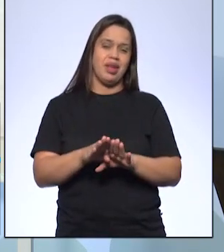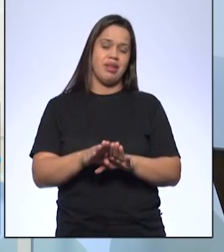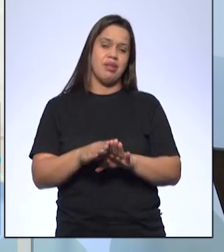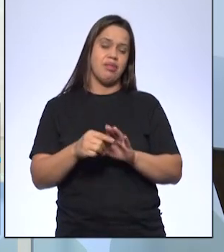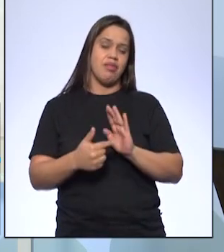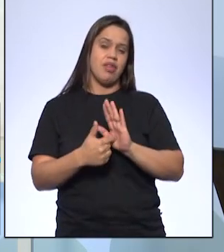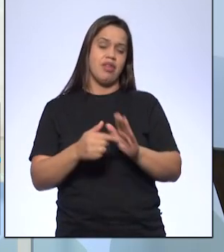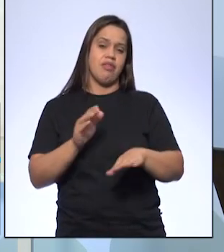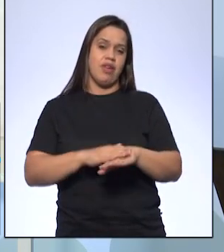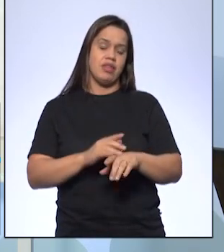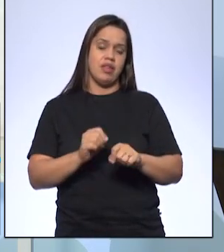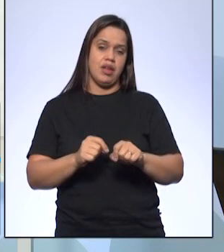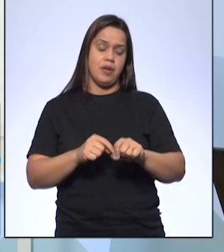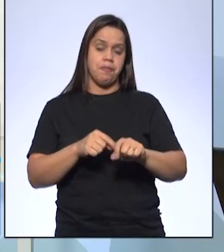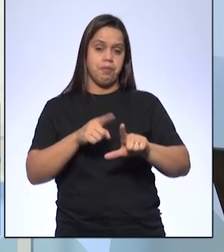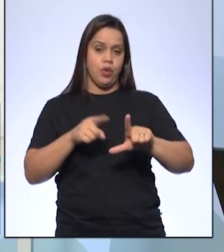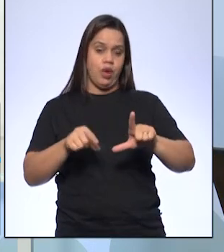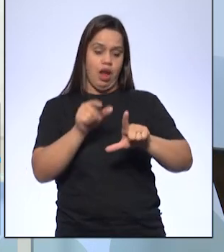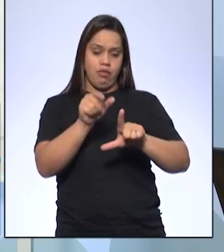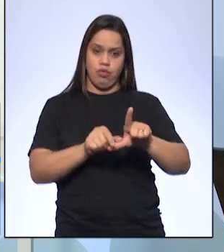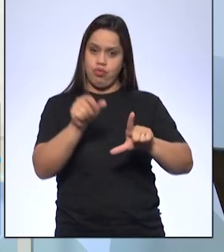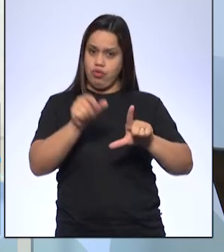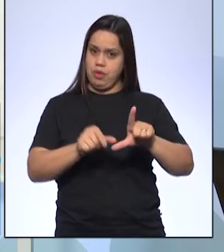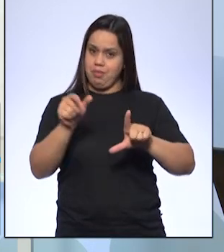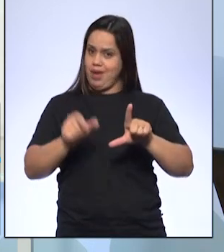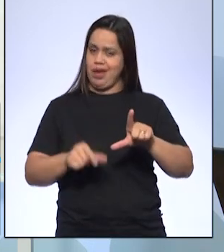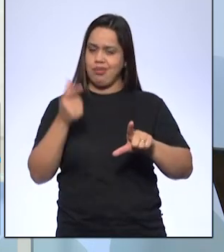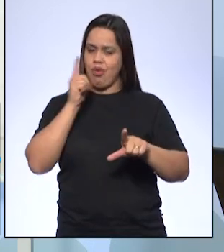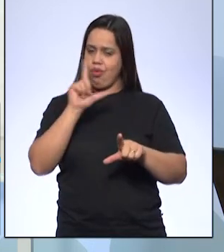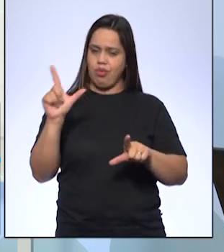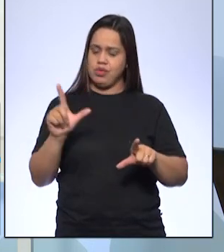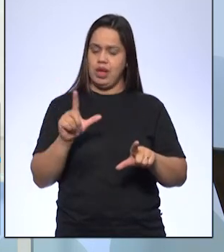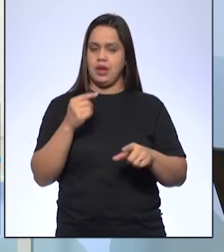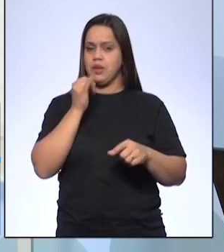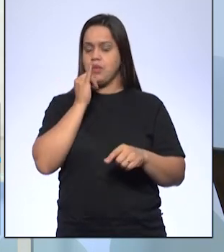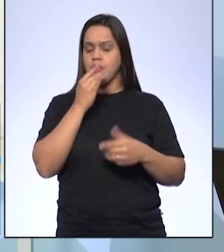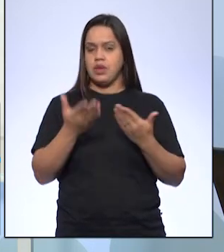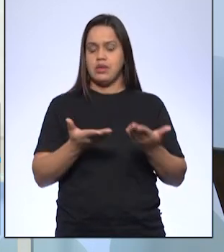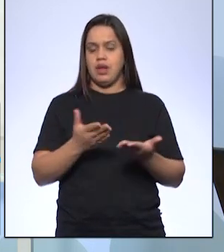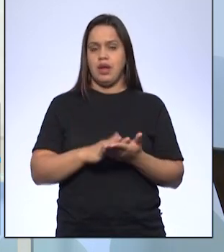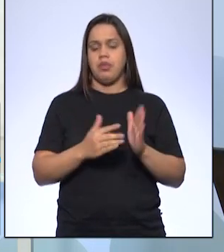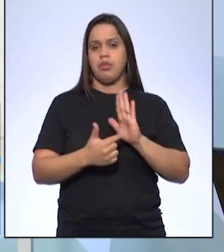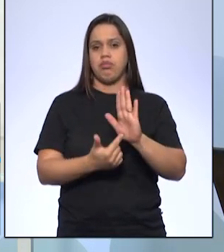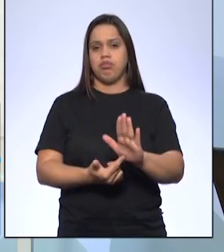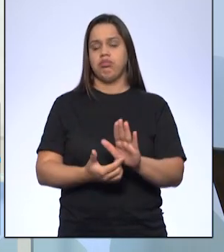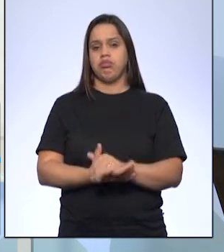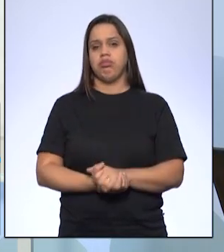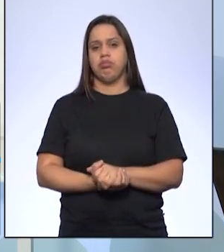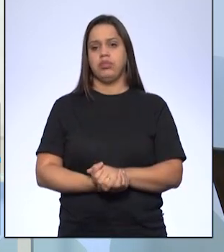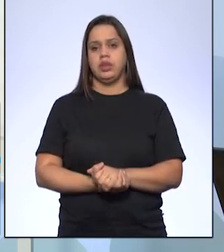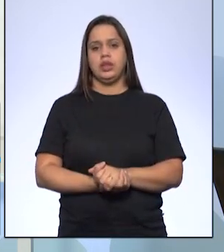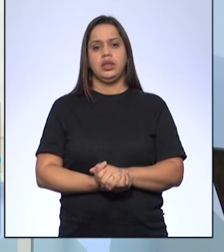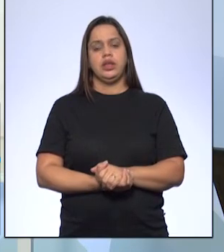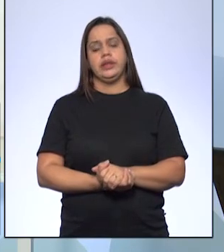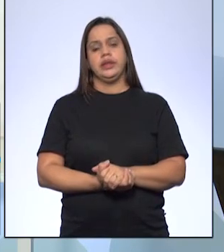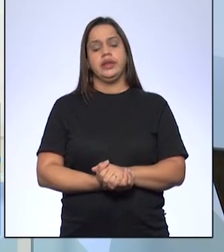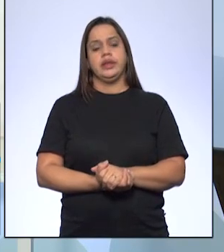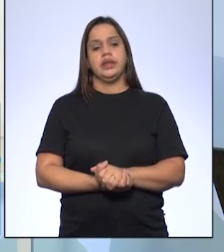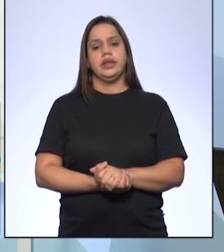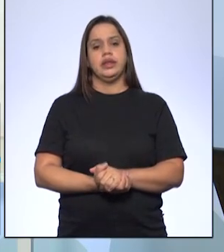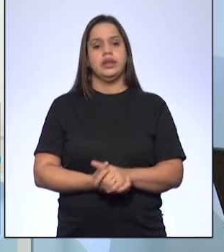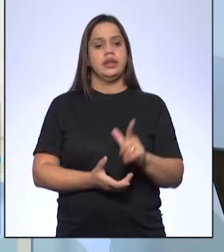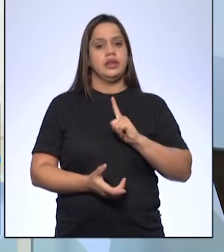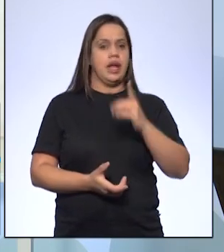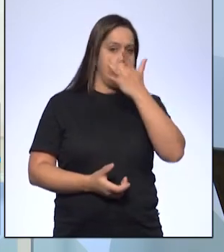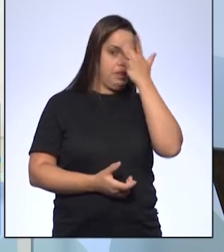consegue essa relação comparando a soma das demais. Vou dar o exemplo aí, né? Se você tivesse o cara que